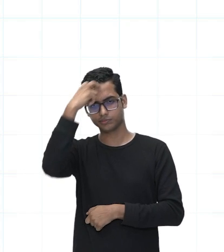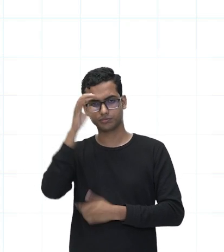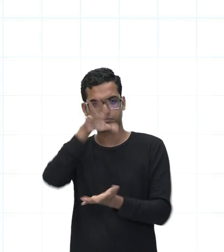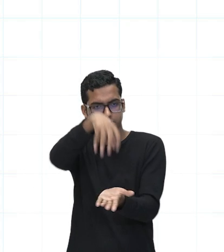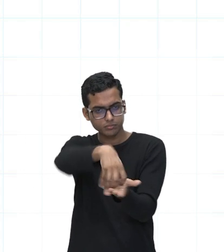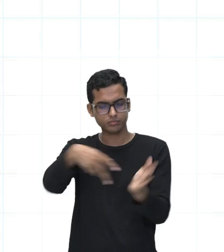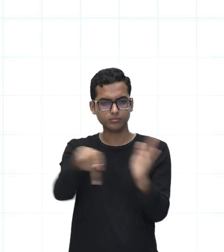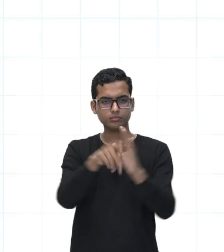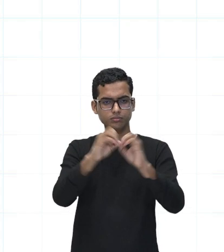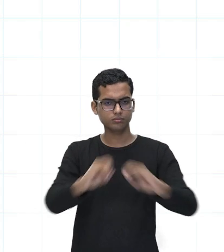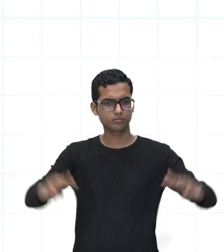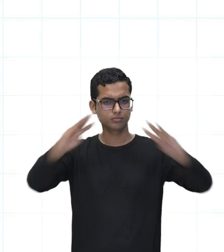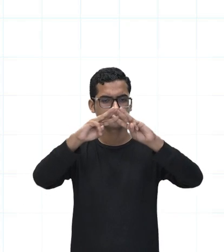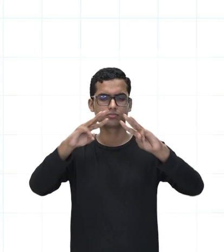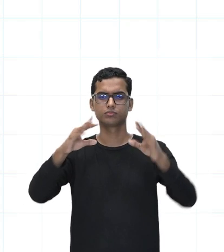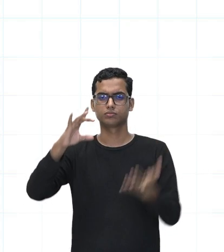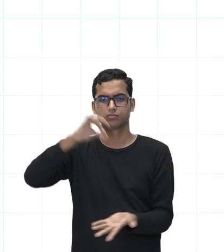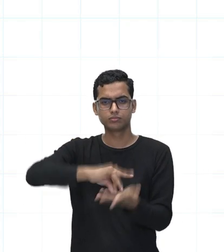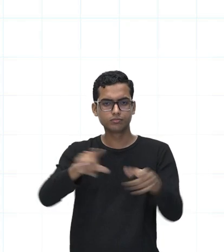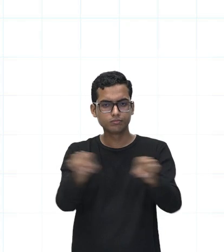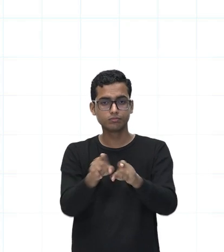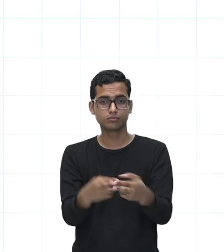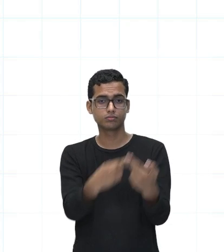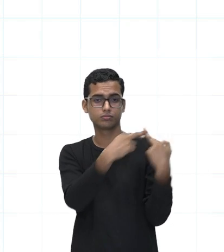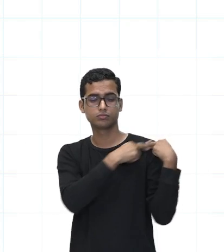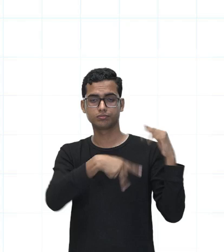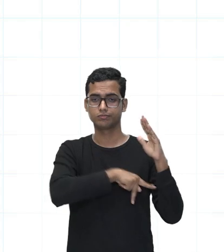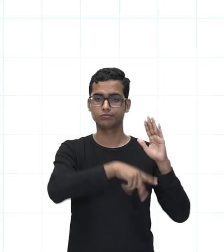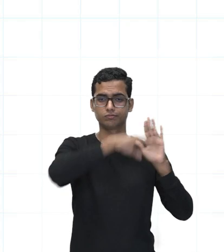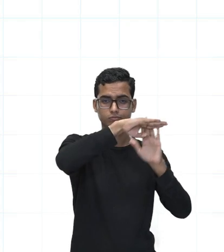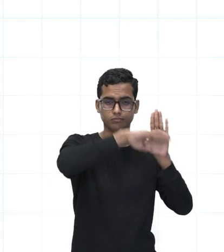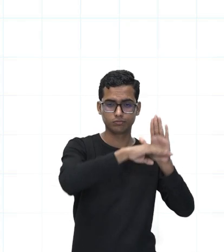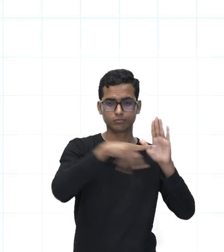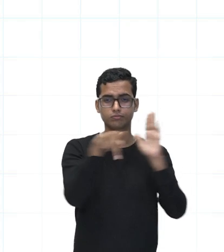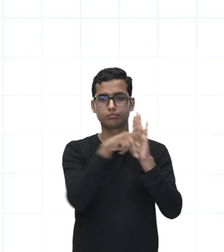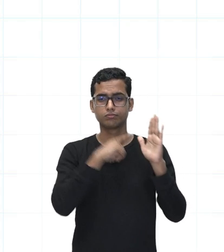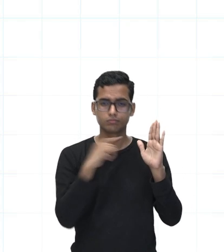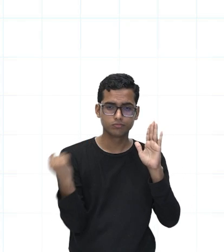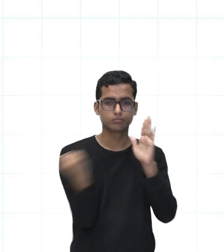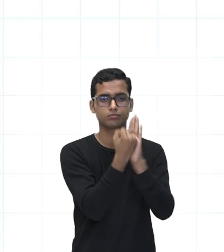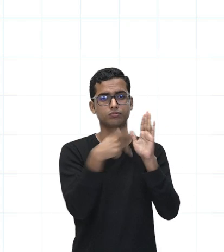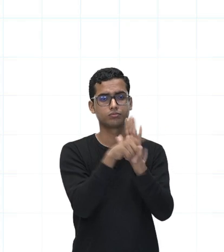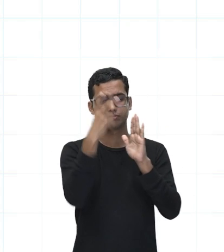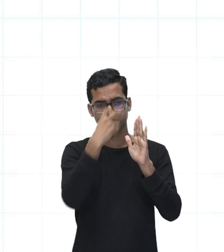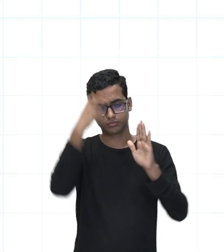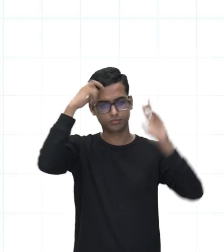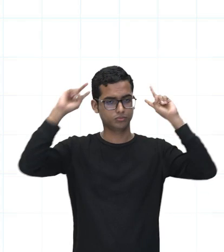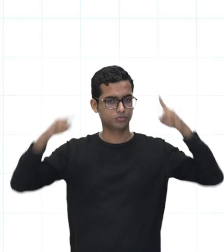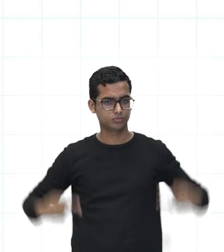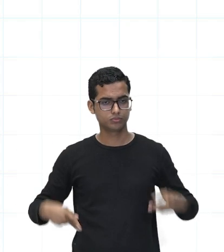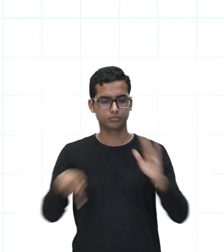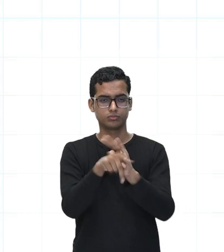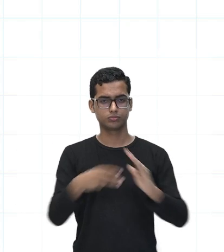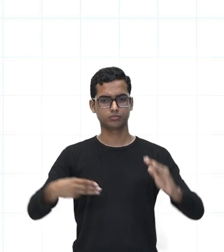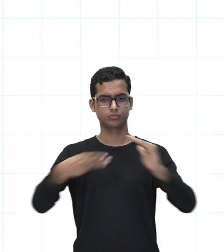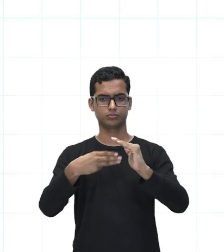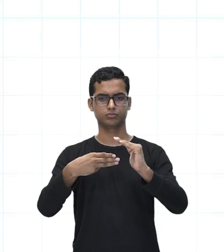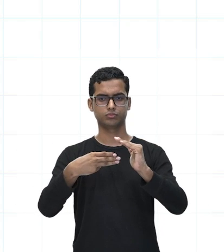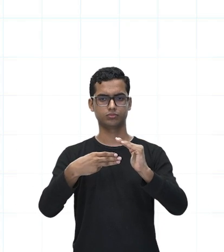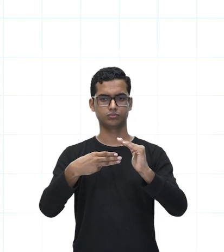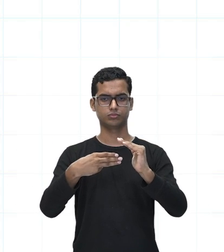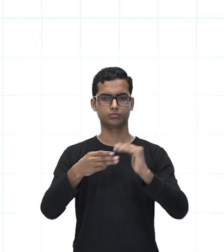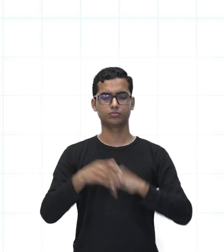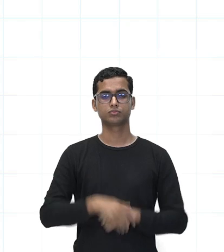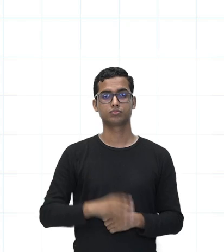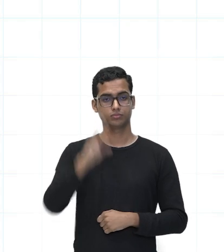especializada da ONU. É responsável por listar os patrimônios culturais da humanidade. E no Brasil nós temos